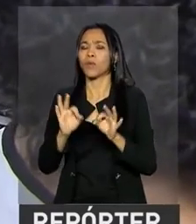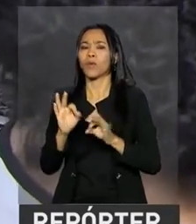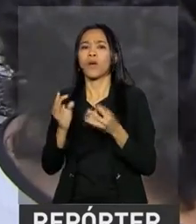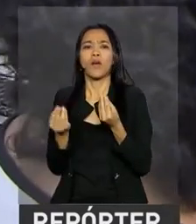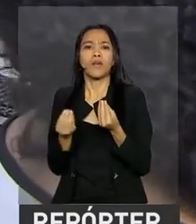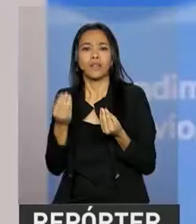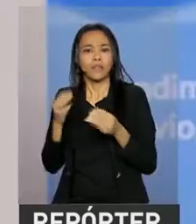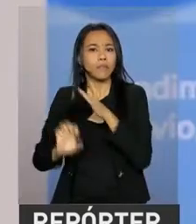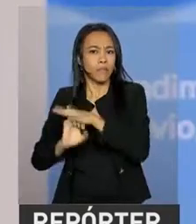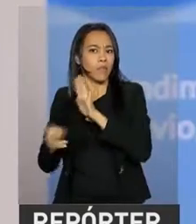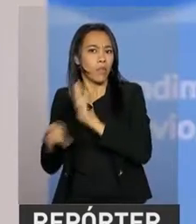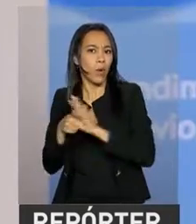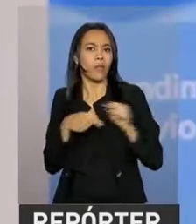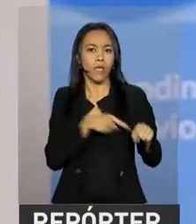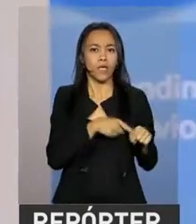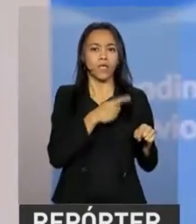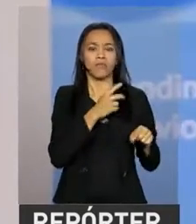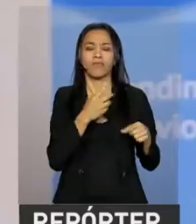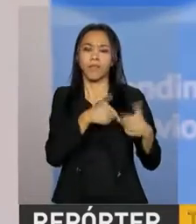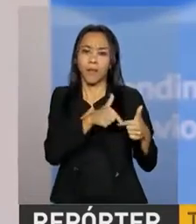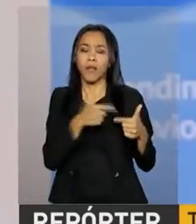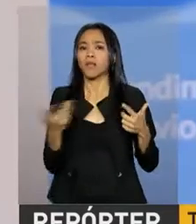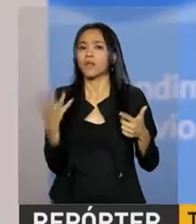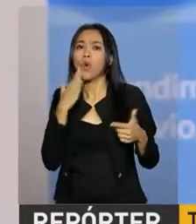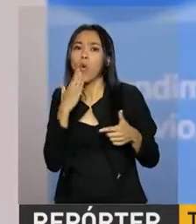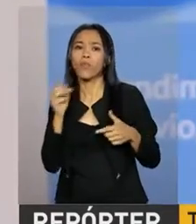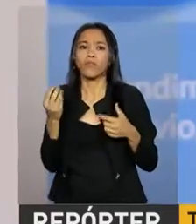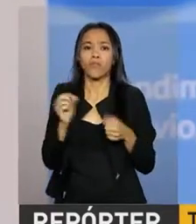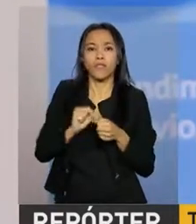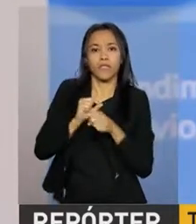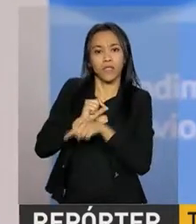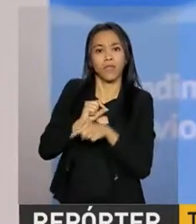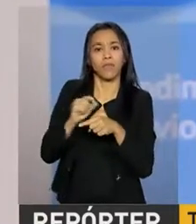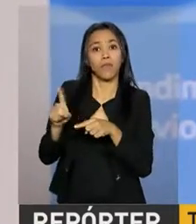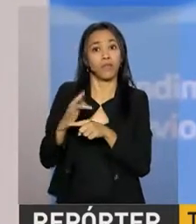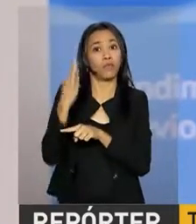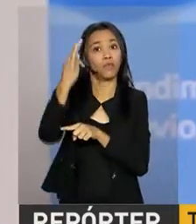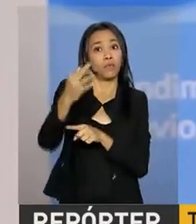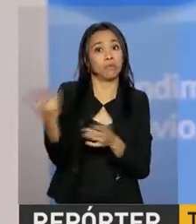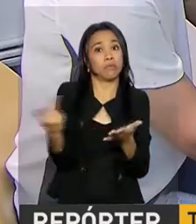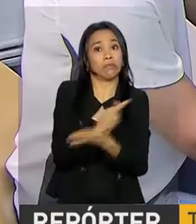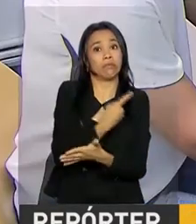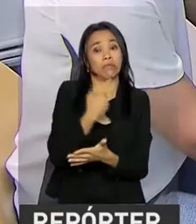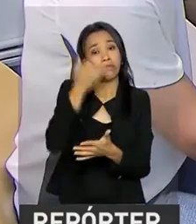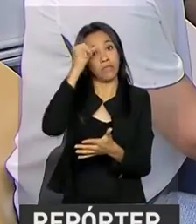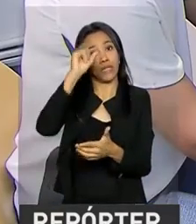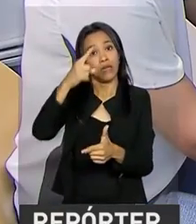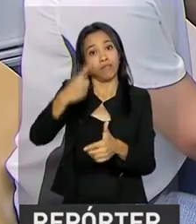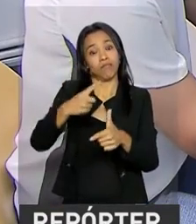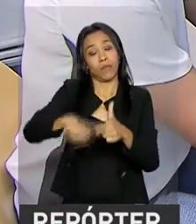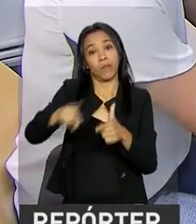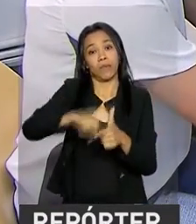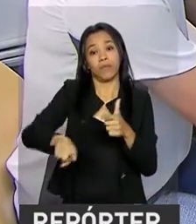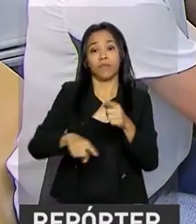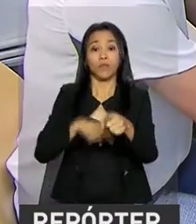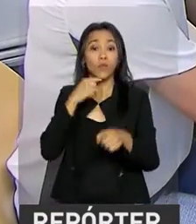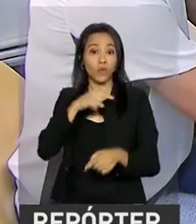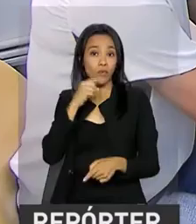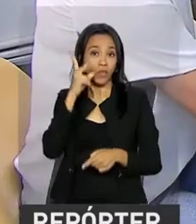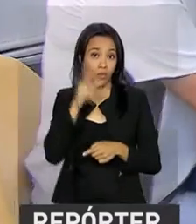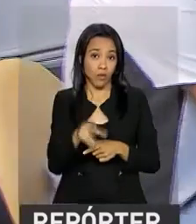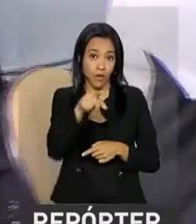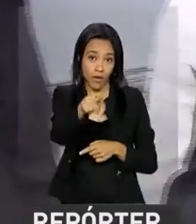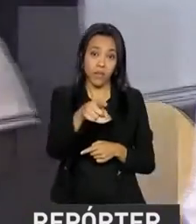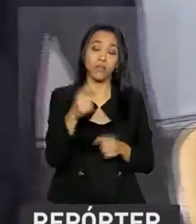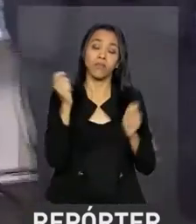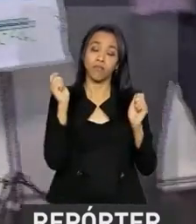das duas rendas. O que eu tenho que declarar, como declarar, para lá na frente eu não ter nenhum problema. Dúvidas como a da Tayane poderão ser